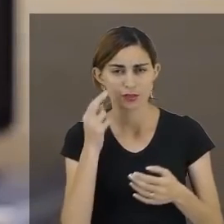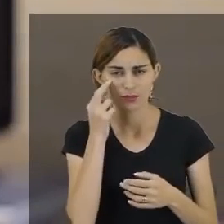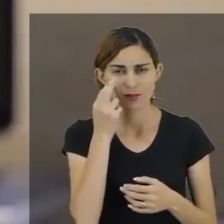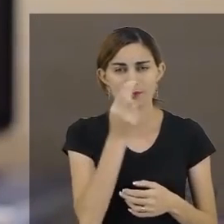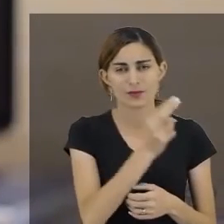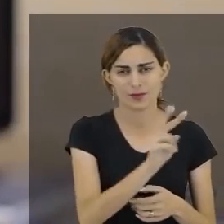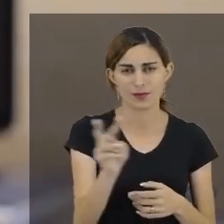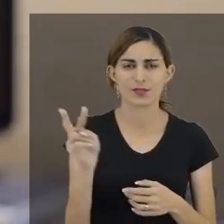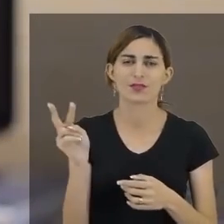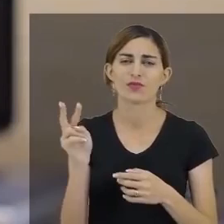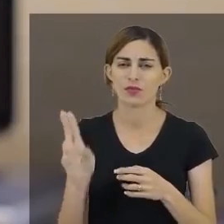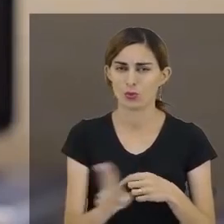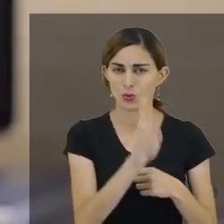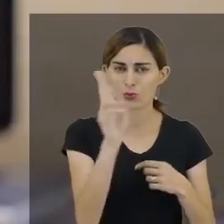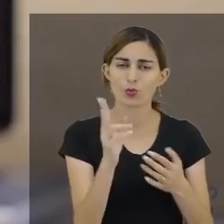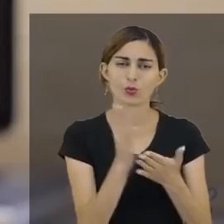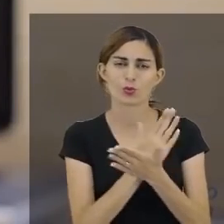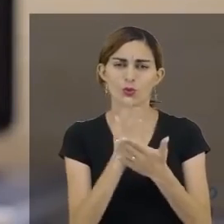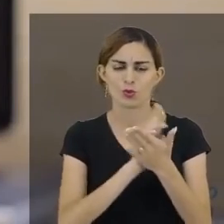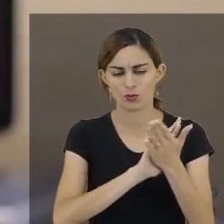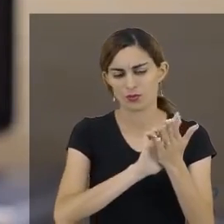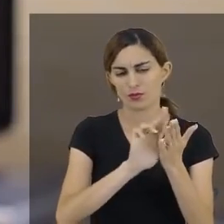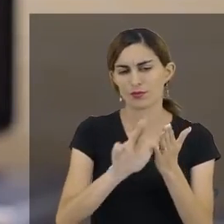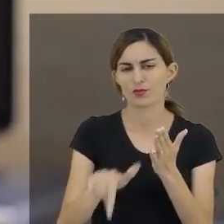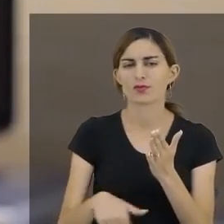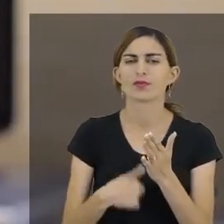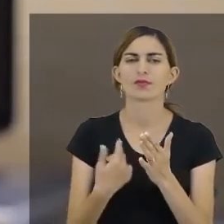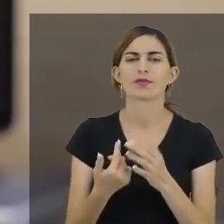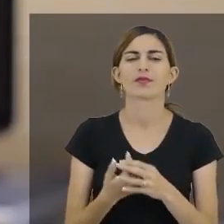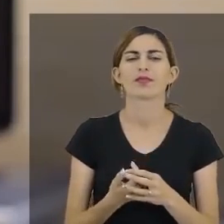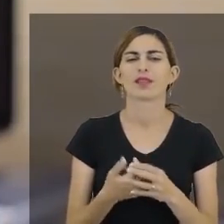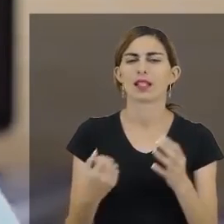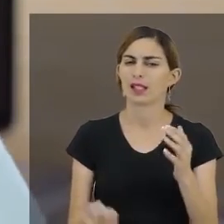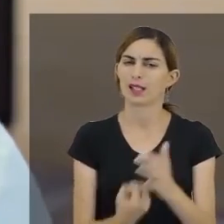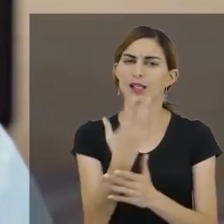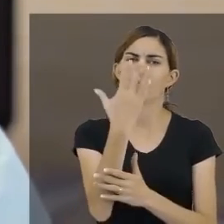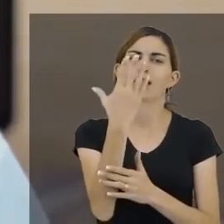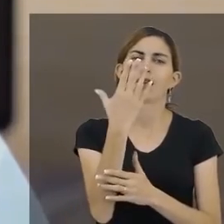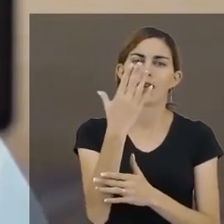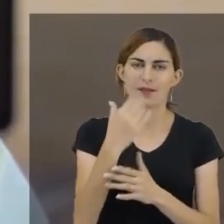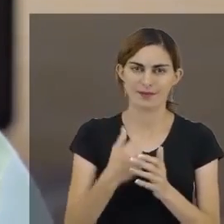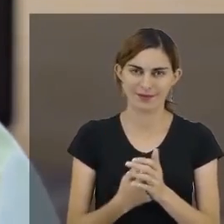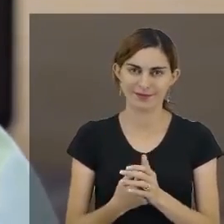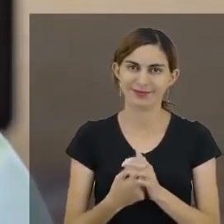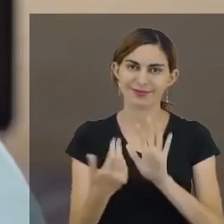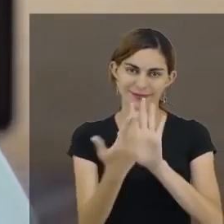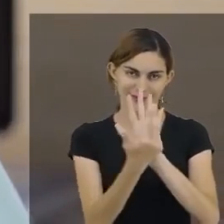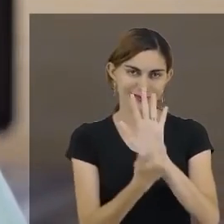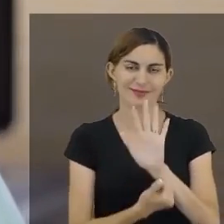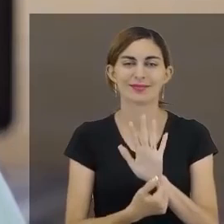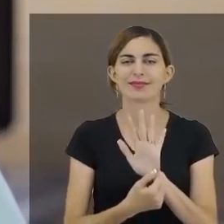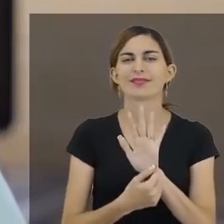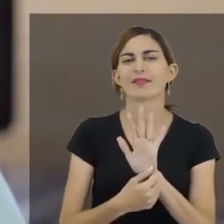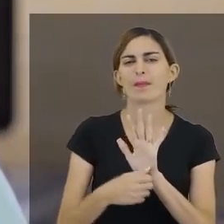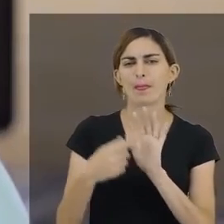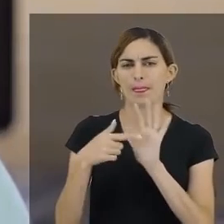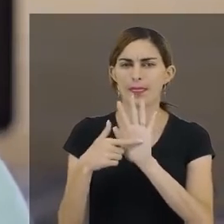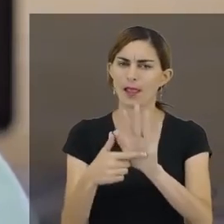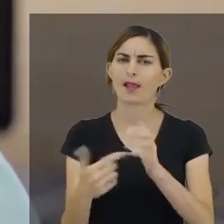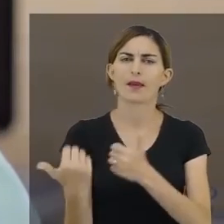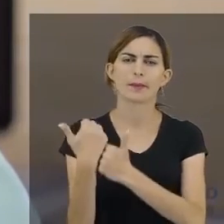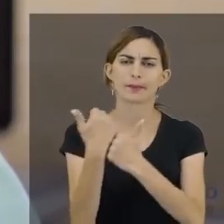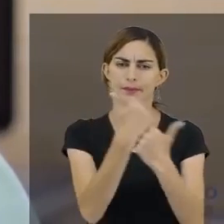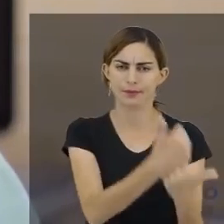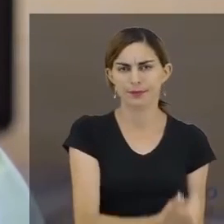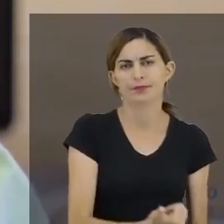Com isso vocês viram o uso de algumas ferramentas do Inkscape para criar uma ilustração. Essa ilustração vetorial,